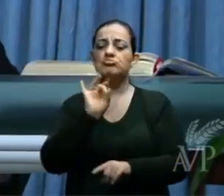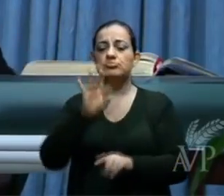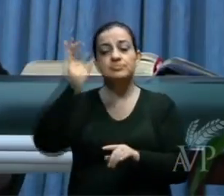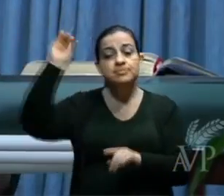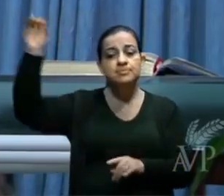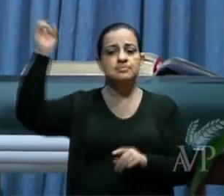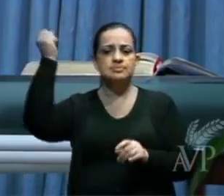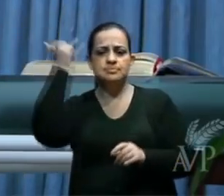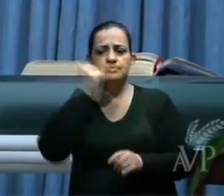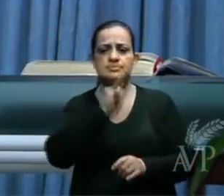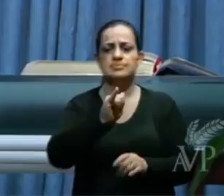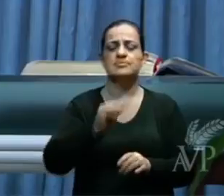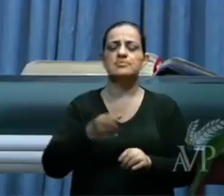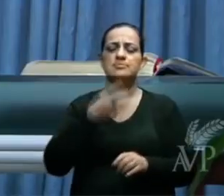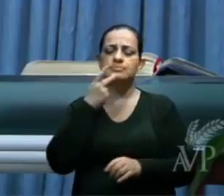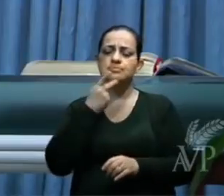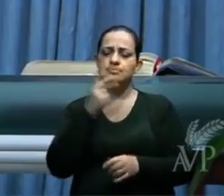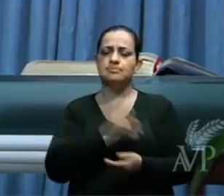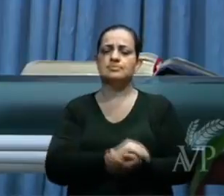deus tem falado